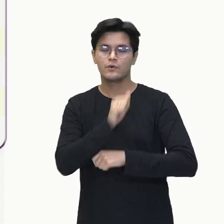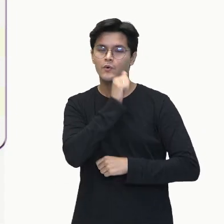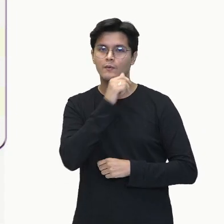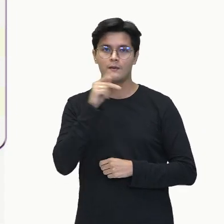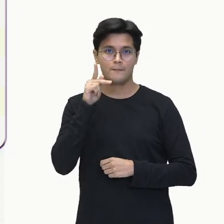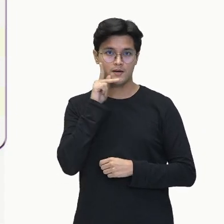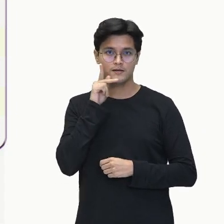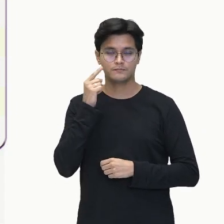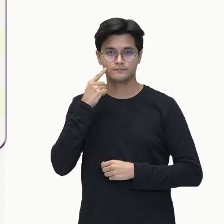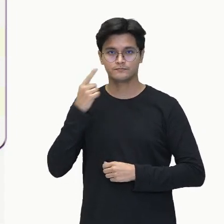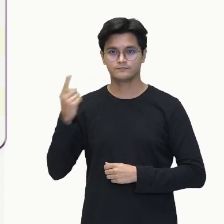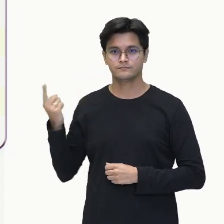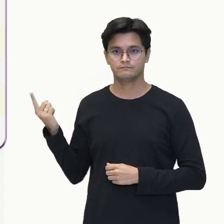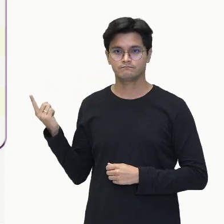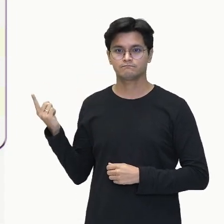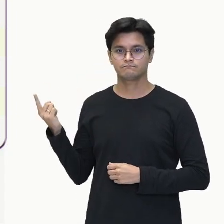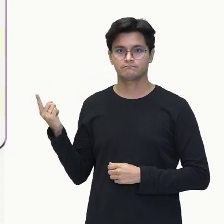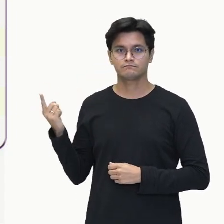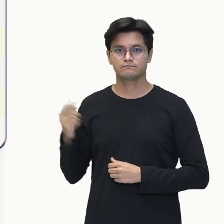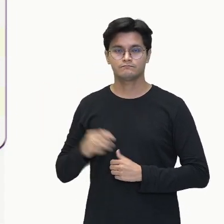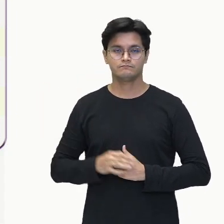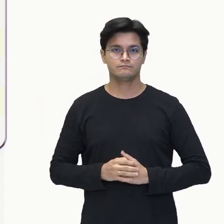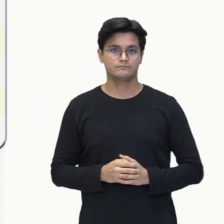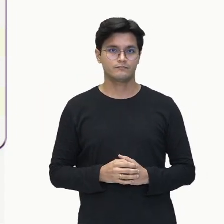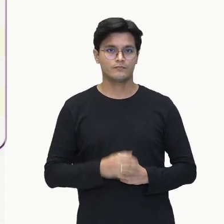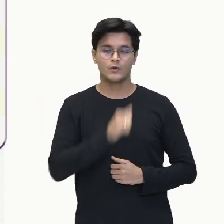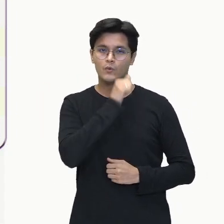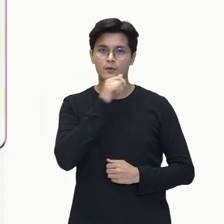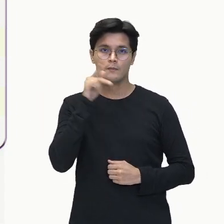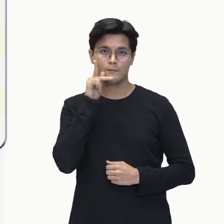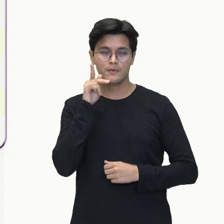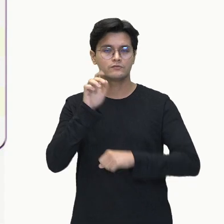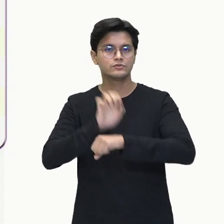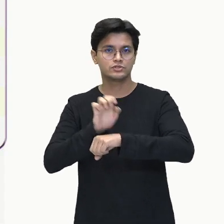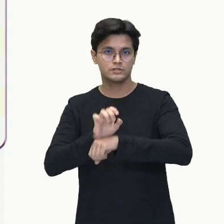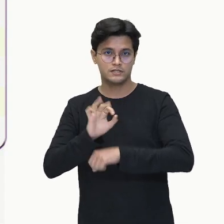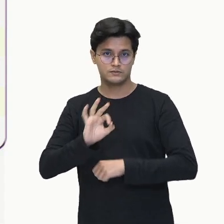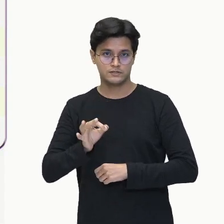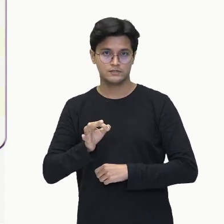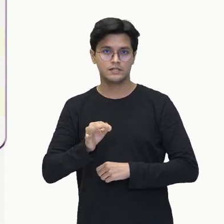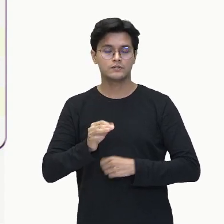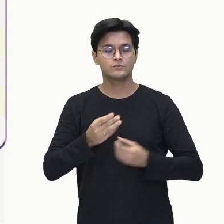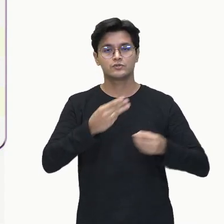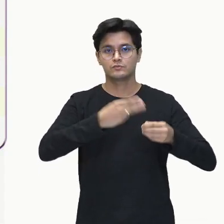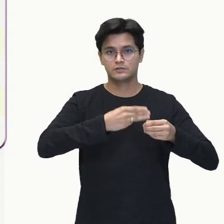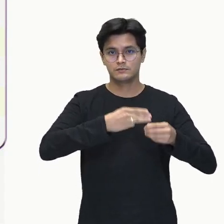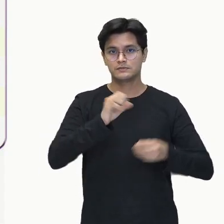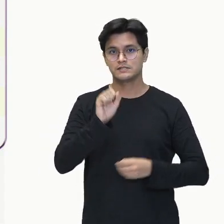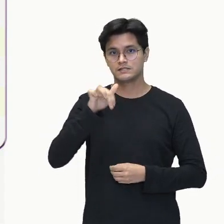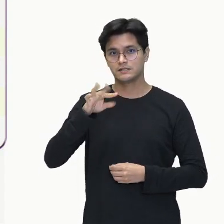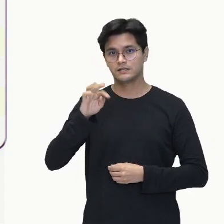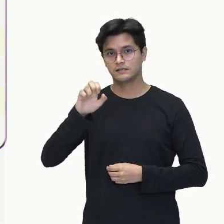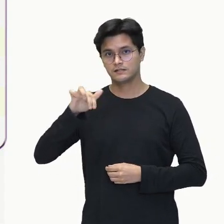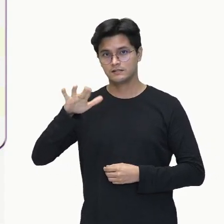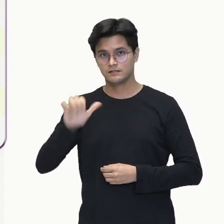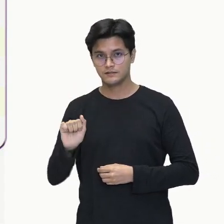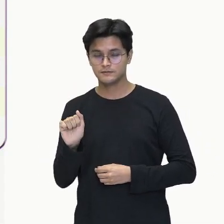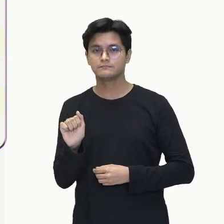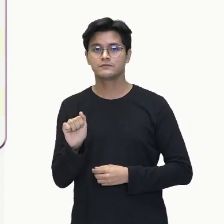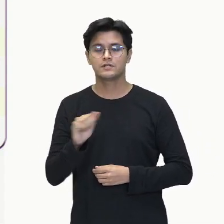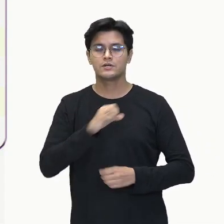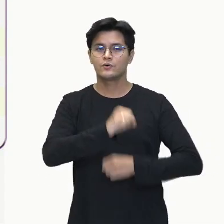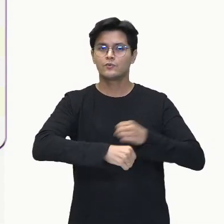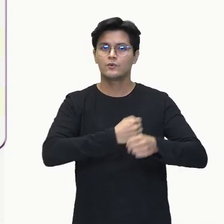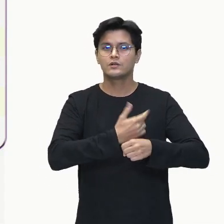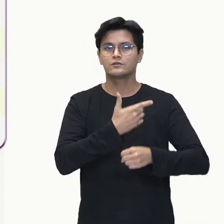município, Amapá a unidade da federação, o estado. Em 2022, Santana apresentou